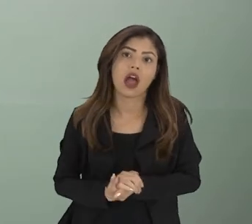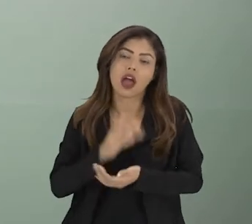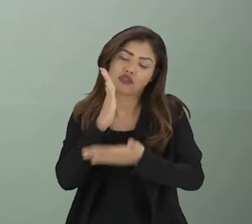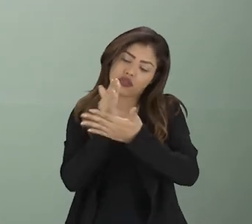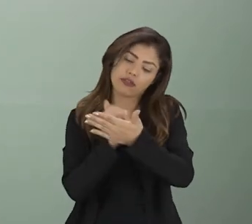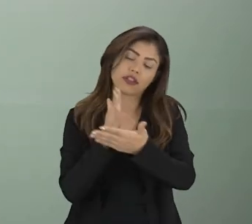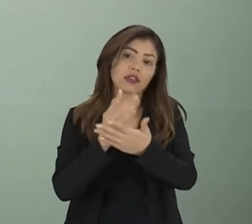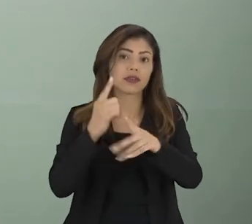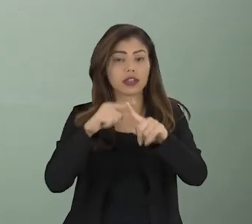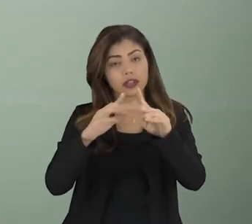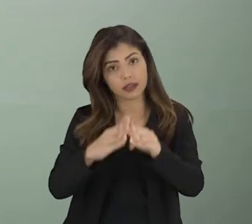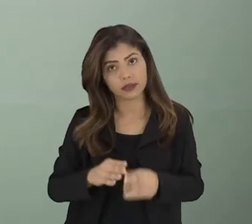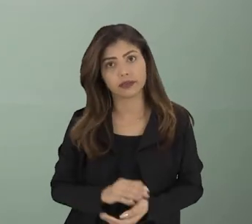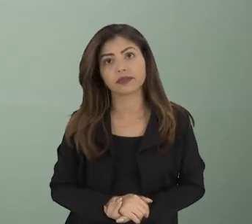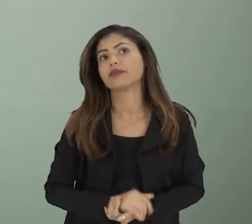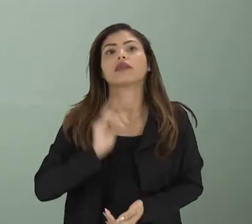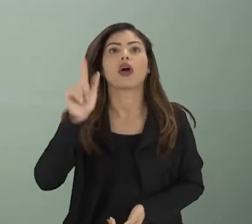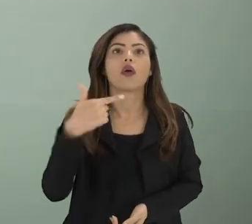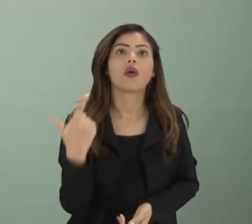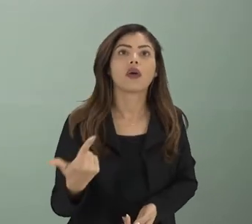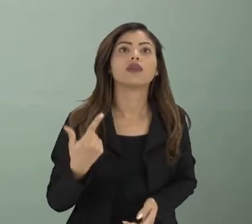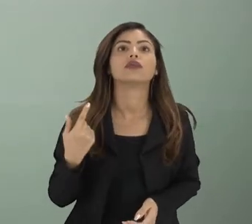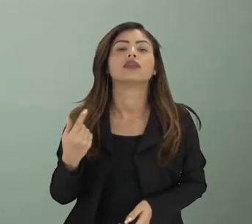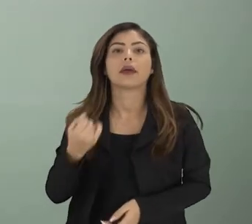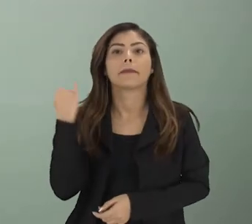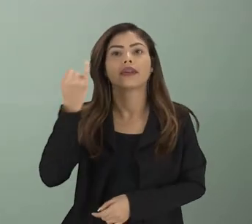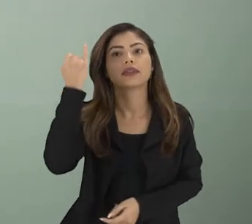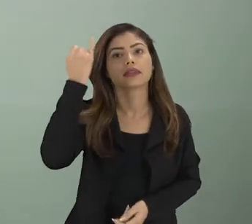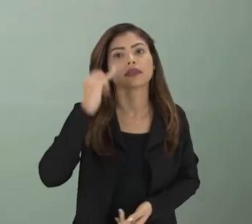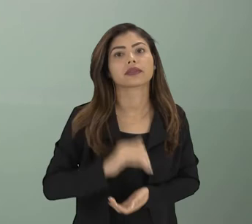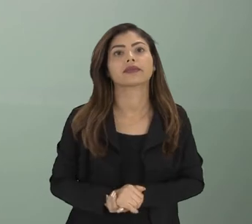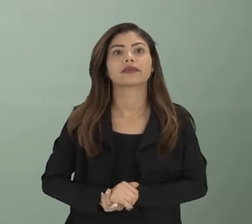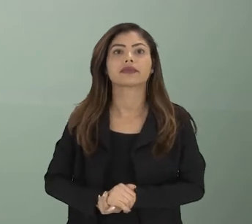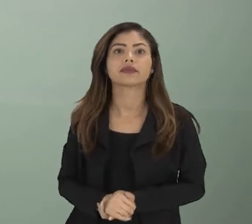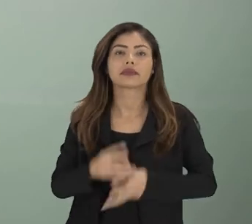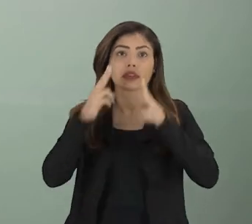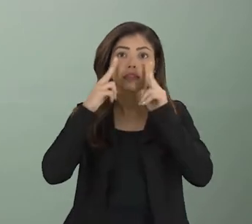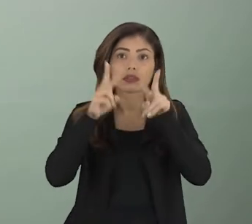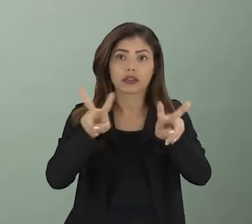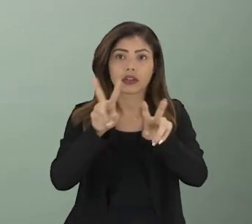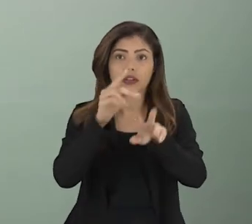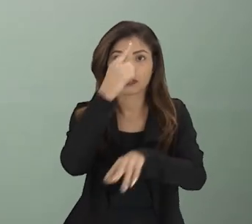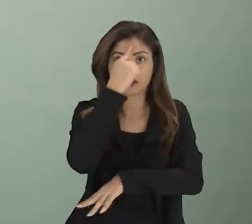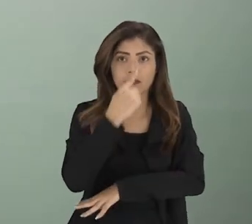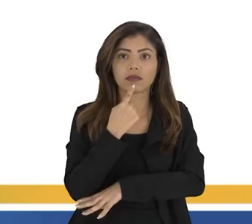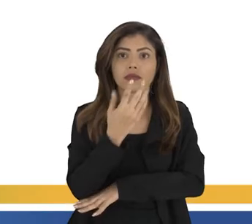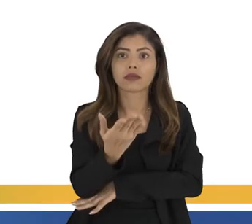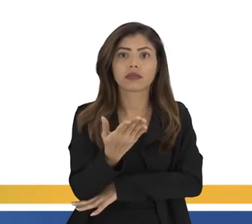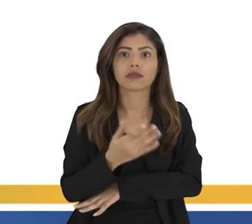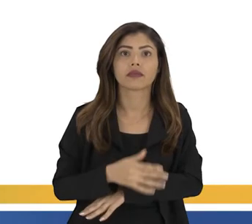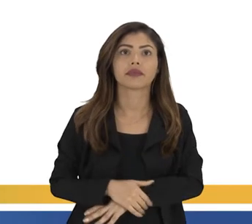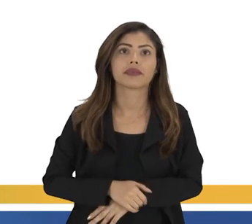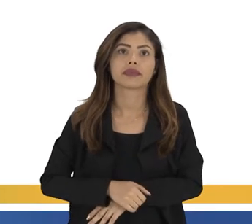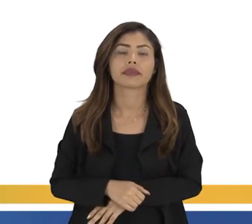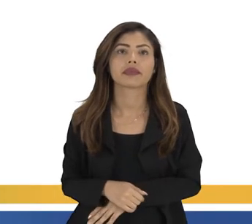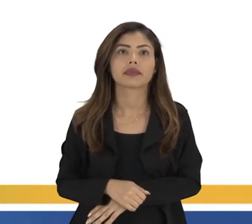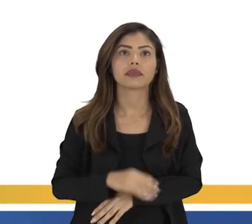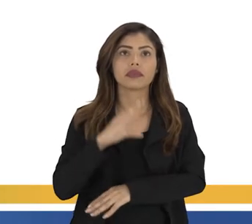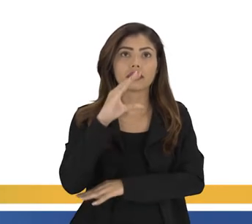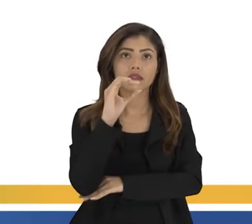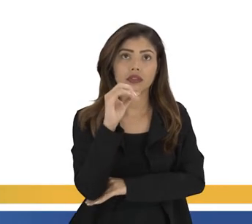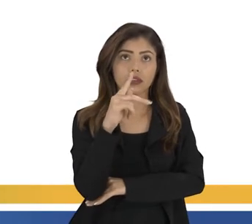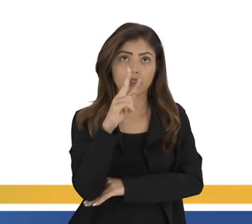sobre essa divisão da igreja um outro ponto muito importante vejamos a imagem o corpus iuris